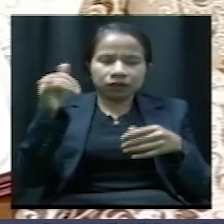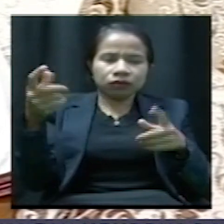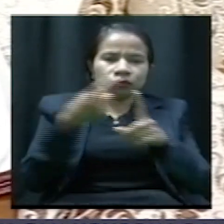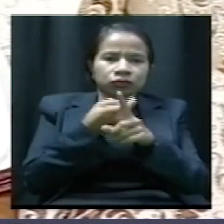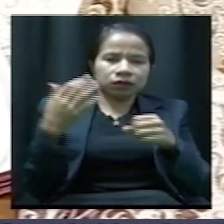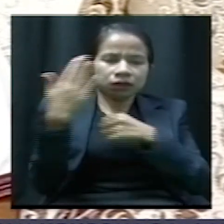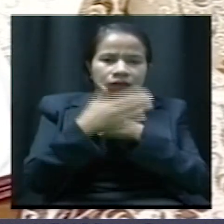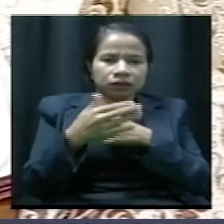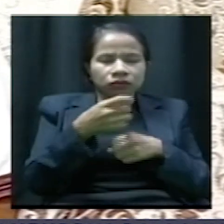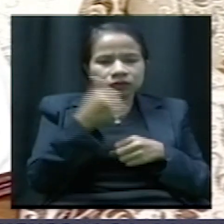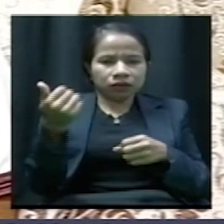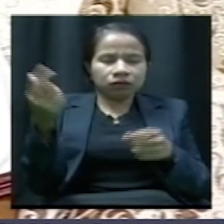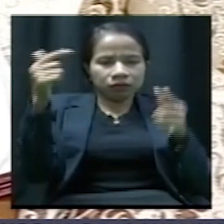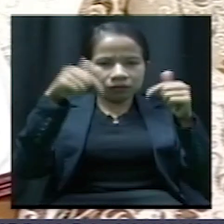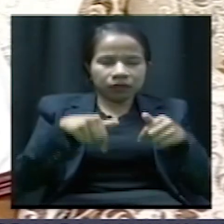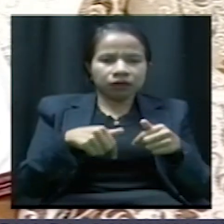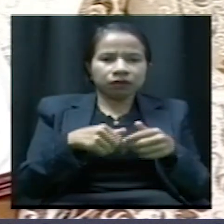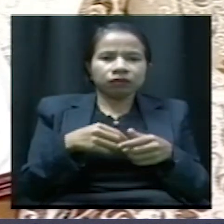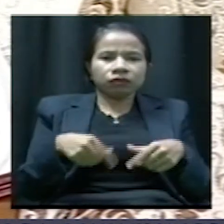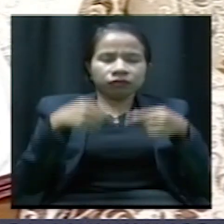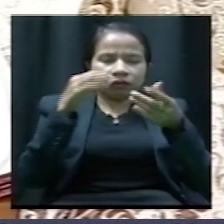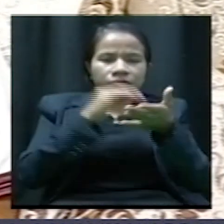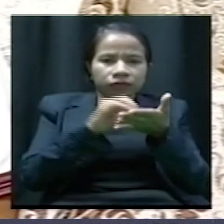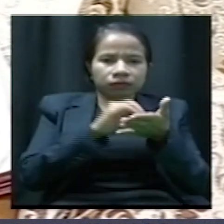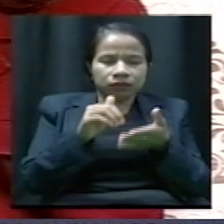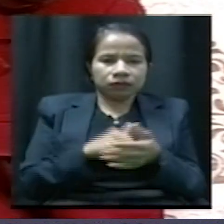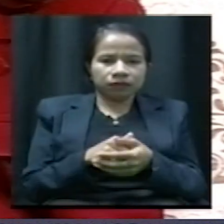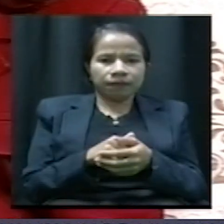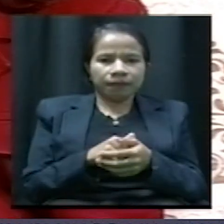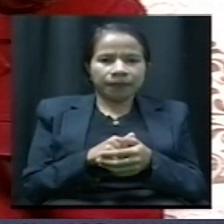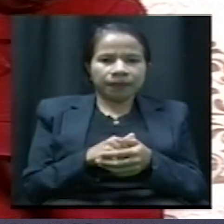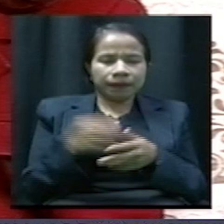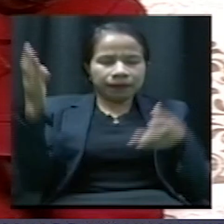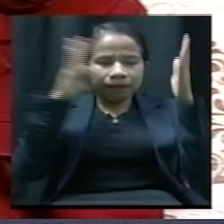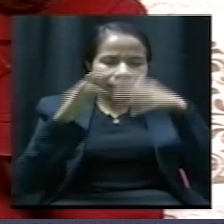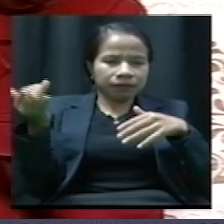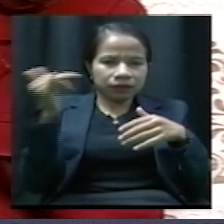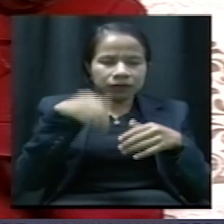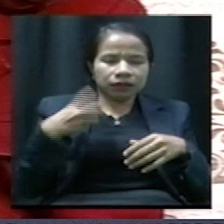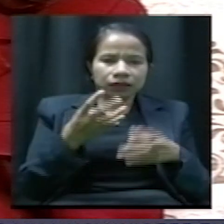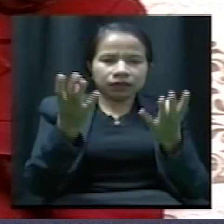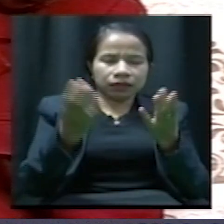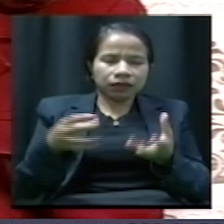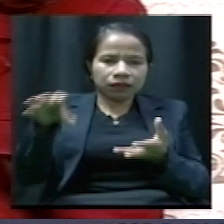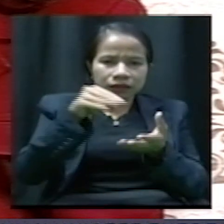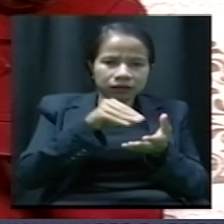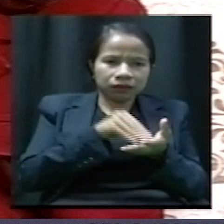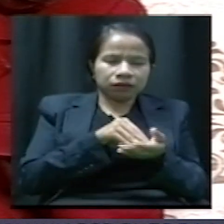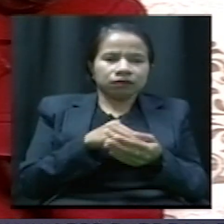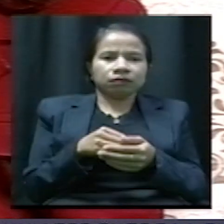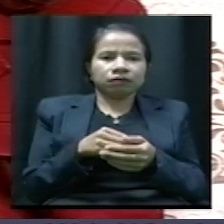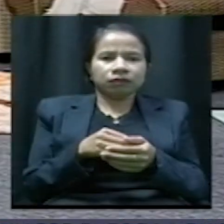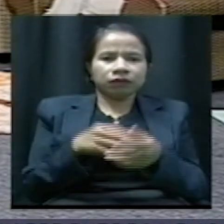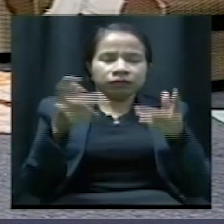de oi la ya ita la garante asesibilidade fisiko de asegura ema deficiencia então situação sira ne sanita kara koloka ba centro formação